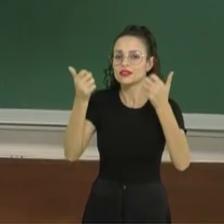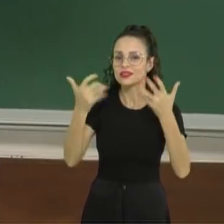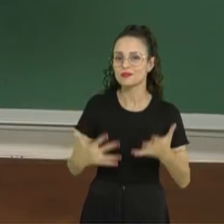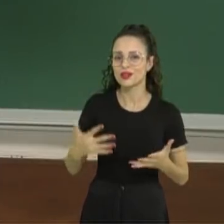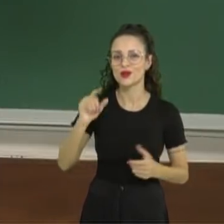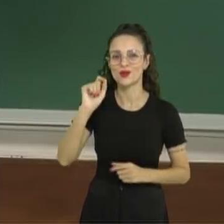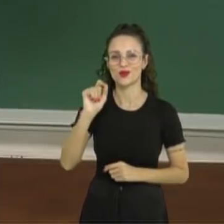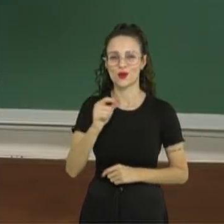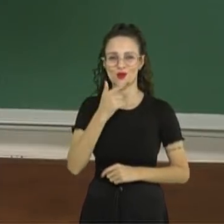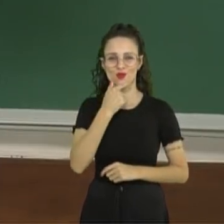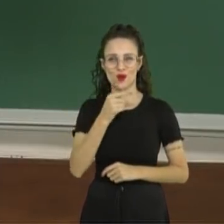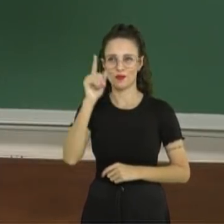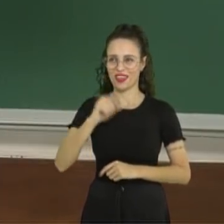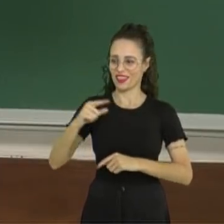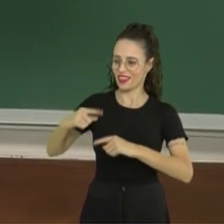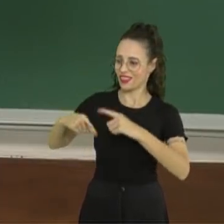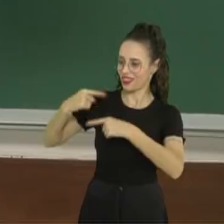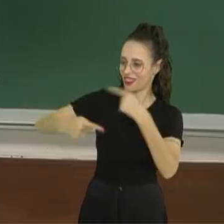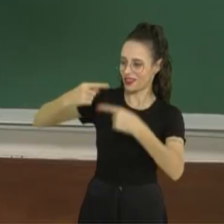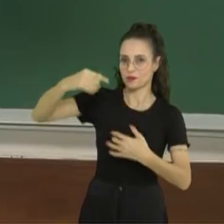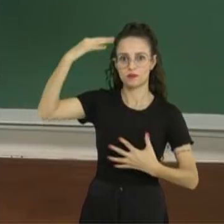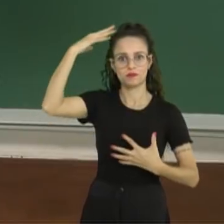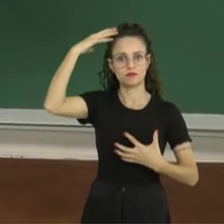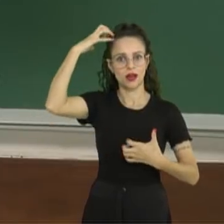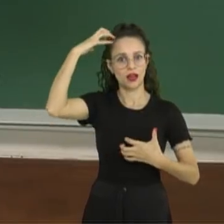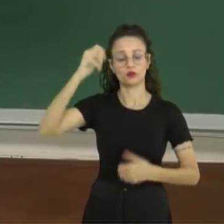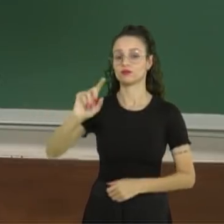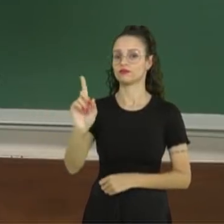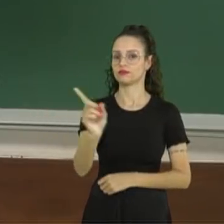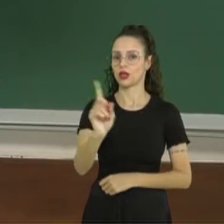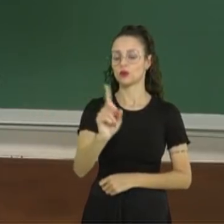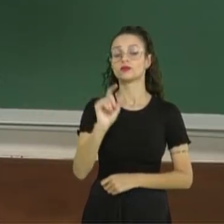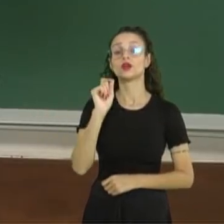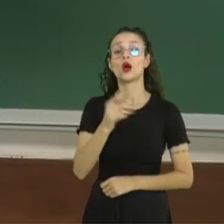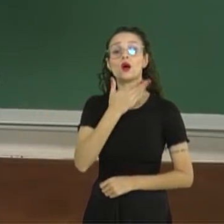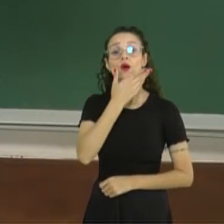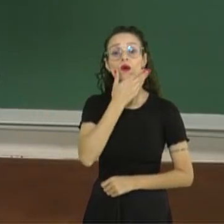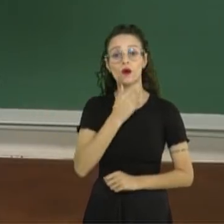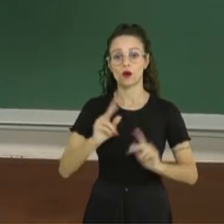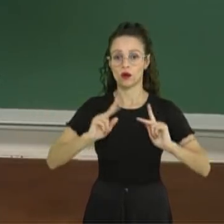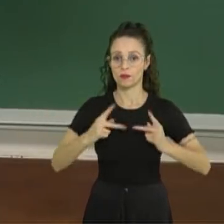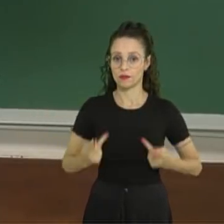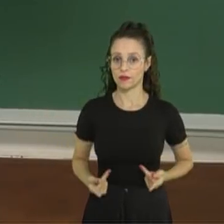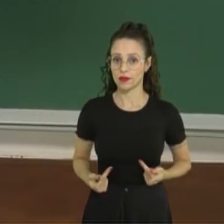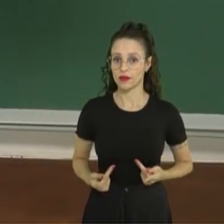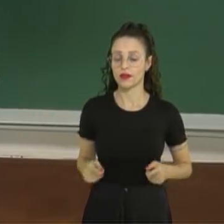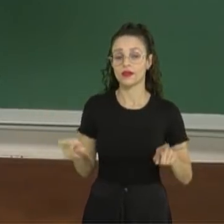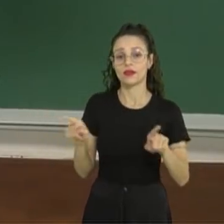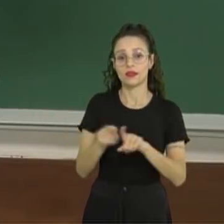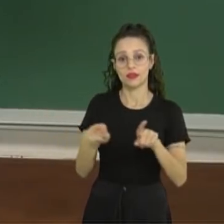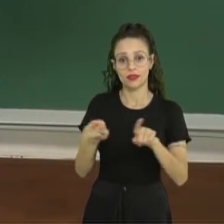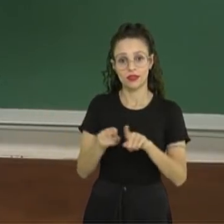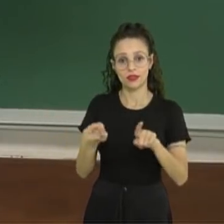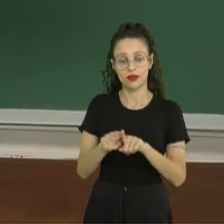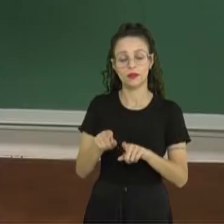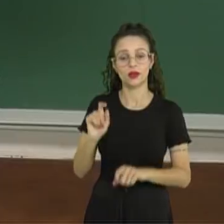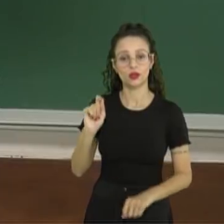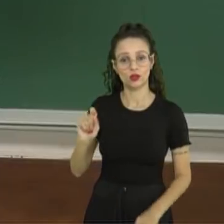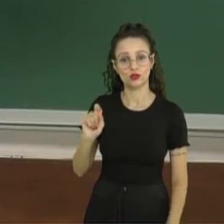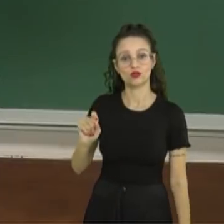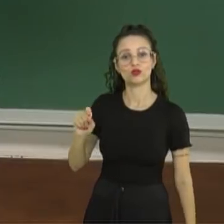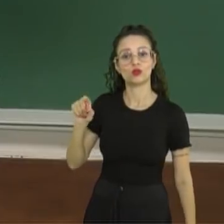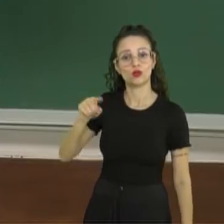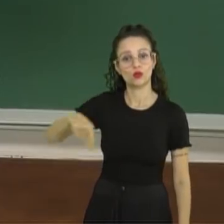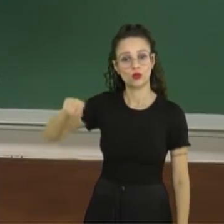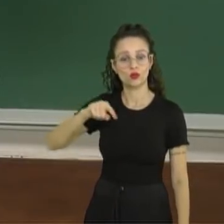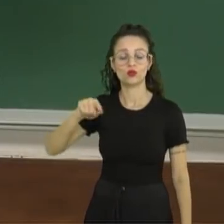que os homens vieram do macaco. Pelo contrário, ele fala que os homens e os no caso, né, os